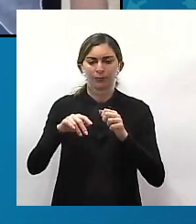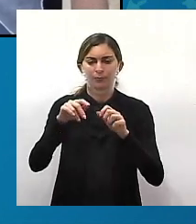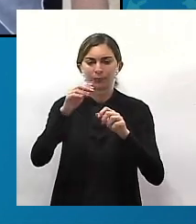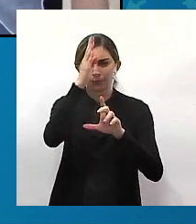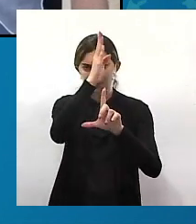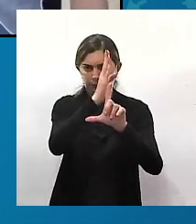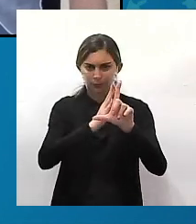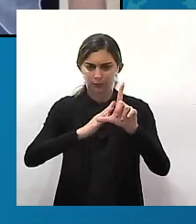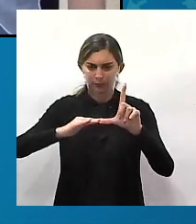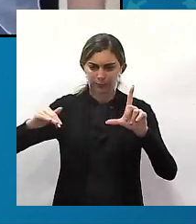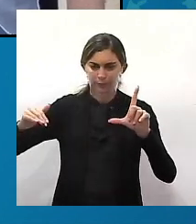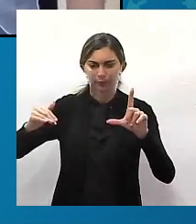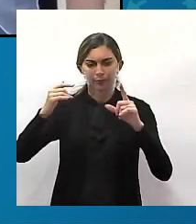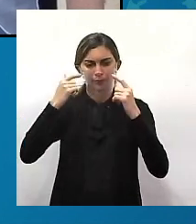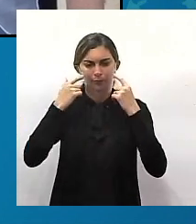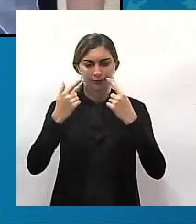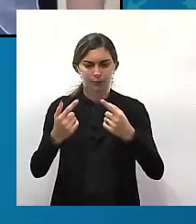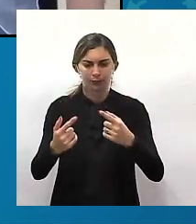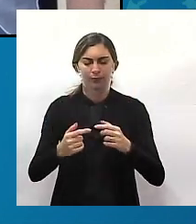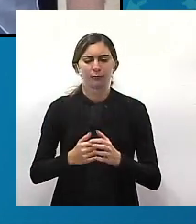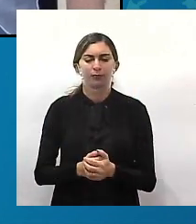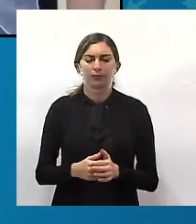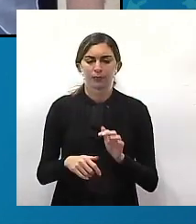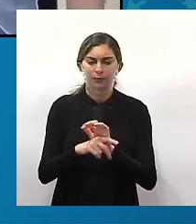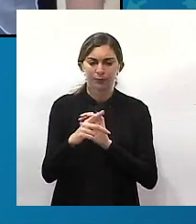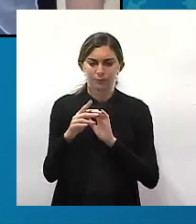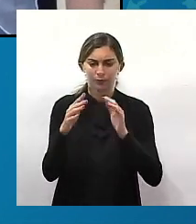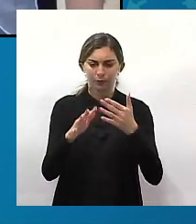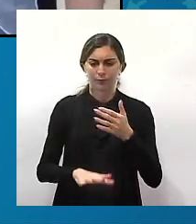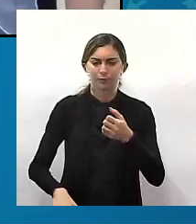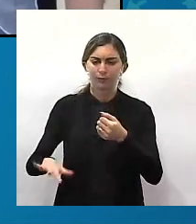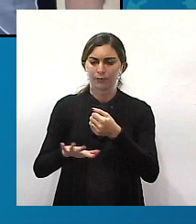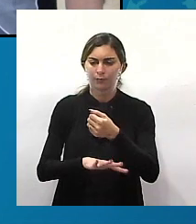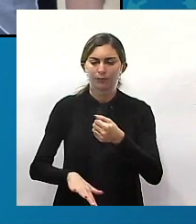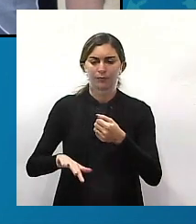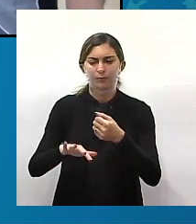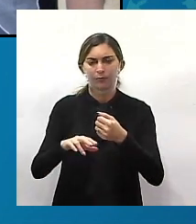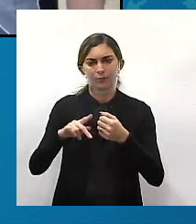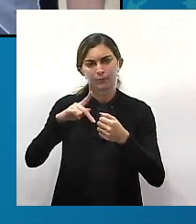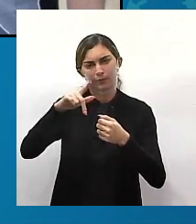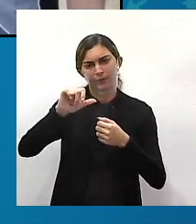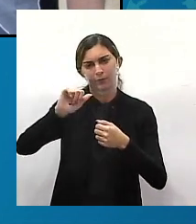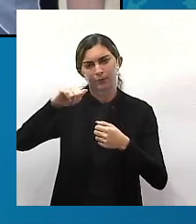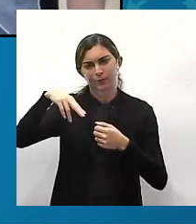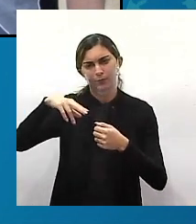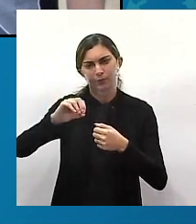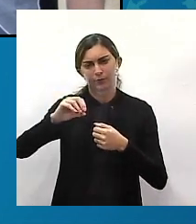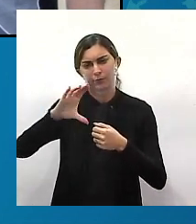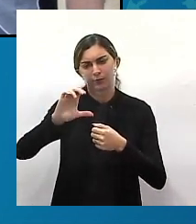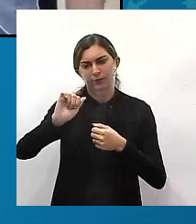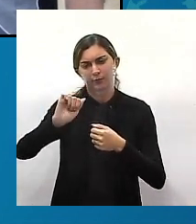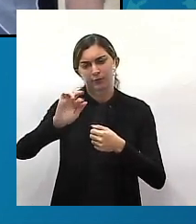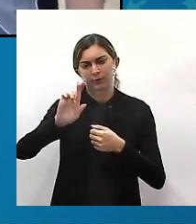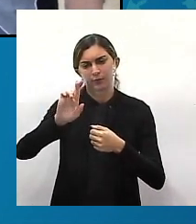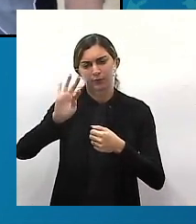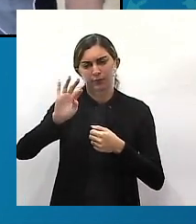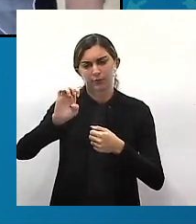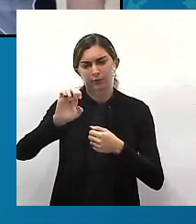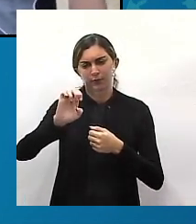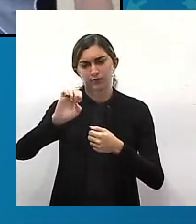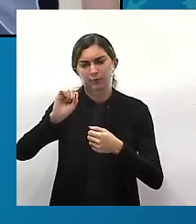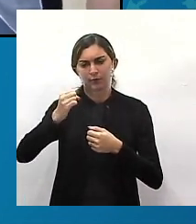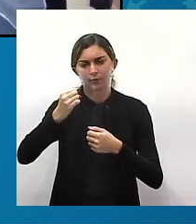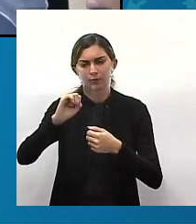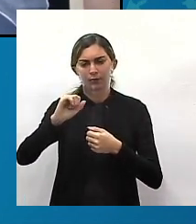cartesiano, né? Essa parte aqui, ela está dedicada a áreas no plano cartesiano, ou áreas em malhas